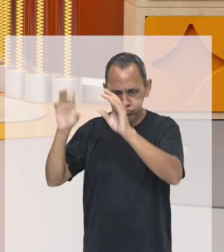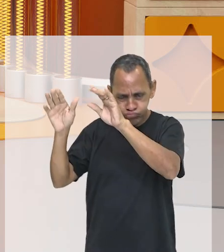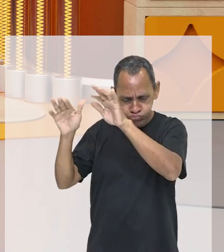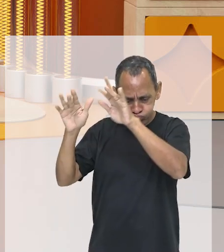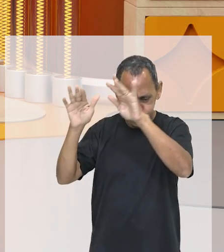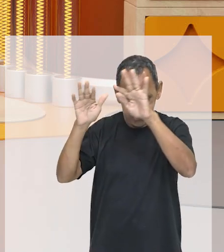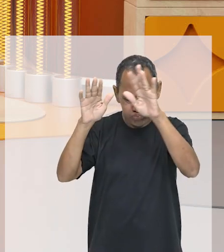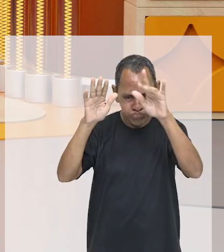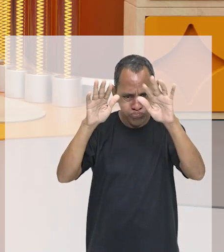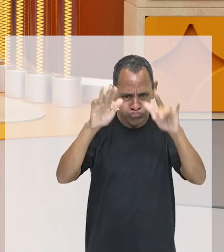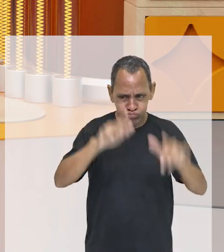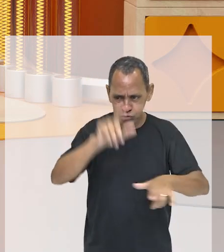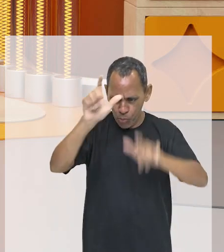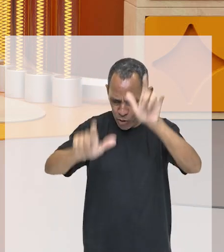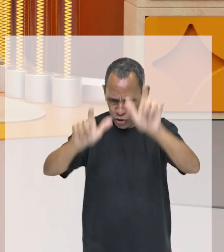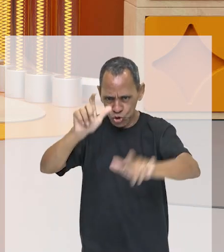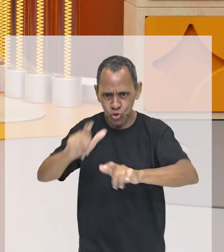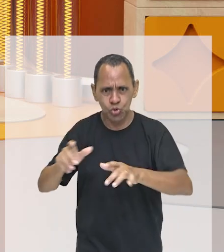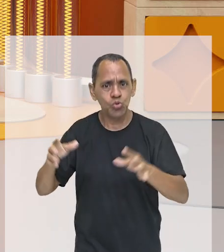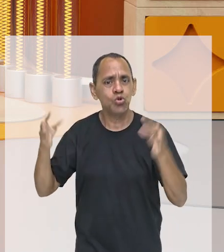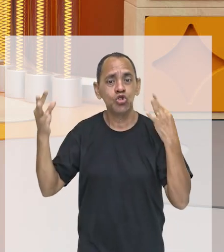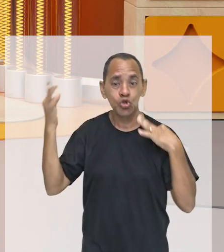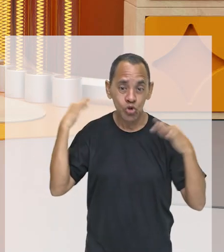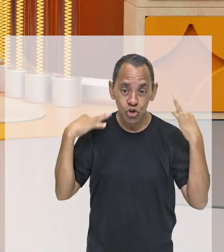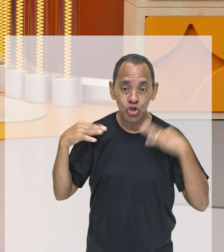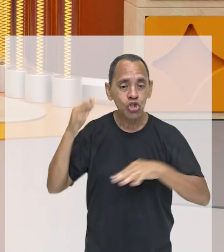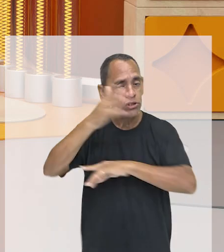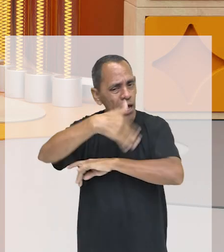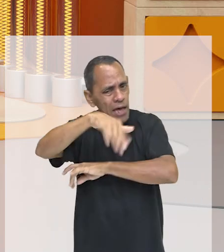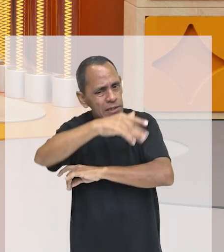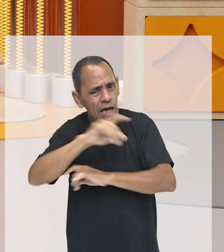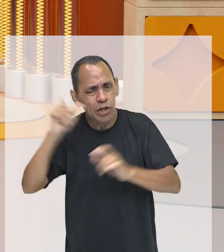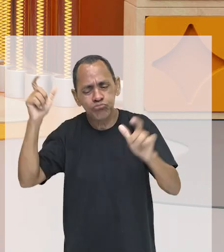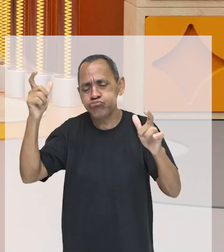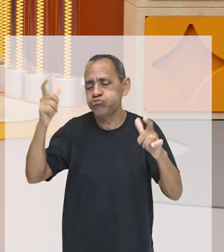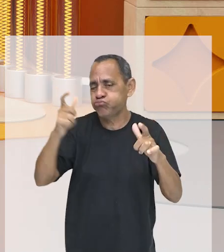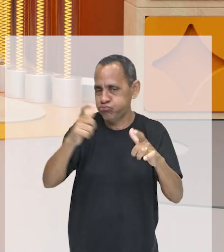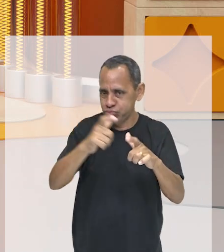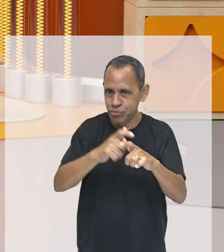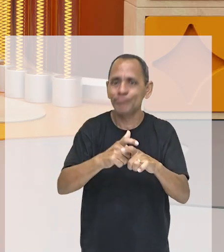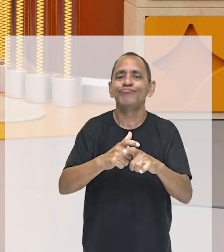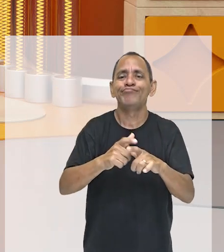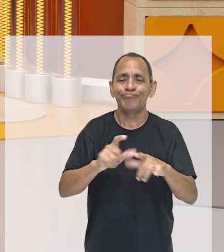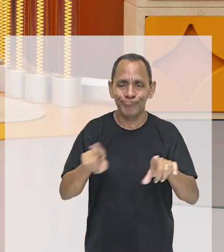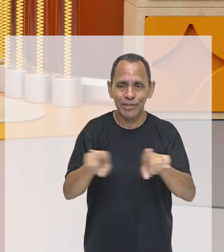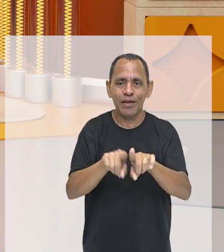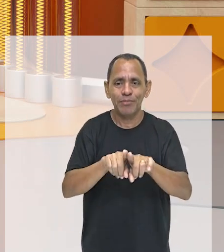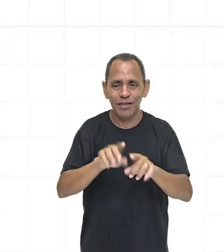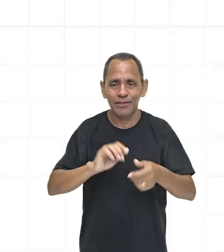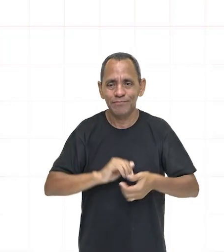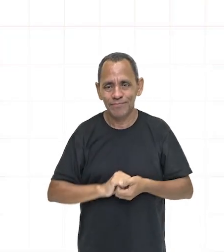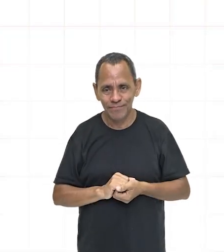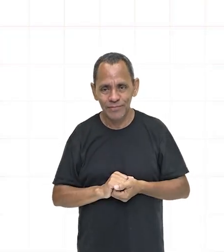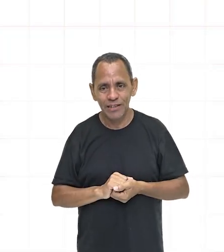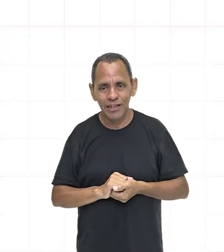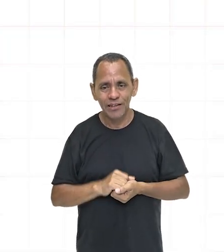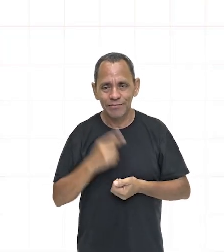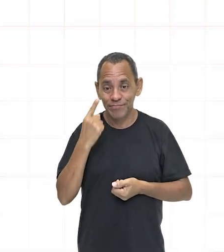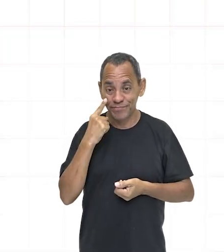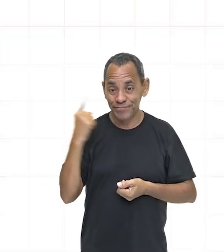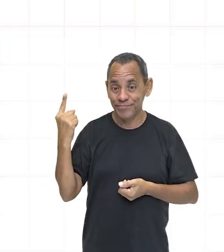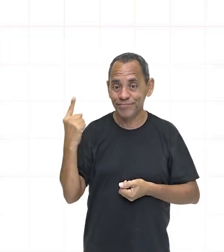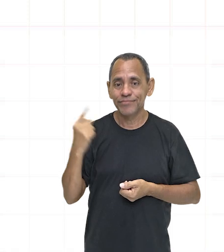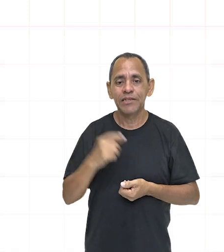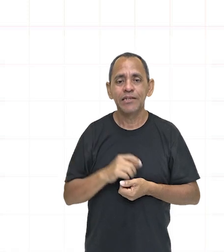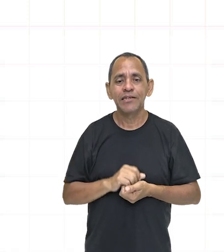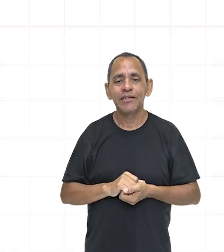turistas, porém são áreas muito pequenas, gente. Nós podemos observar agora no mapa, né? É como